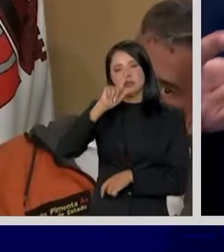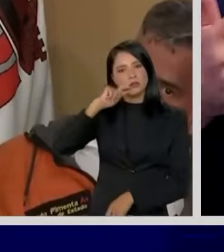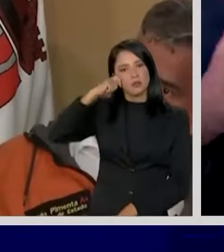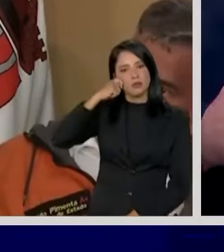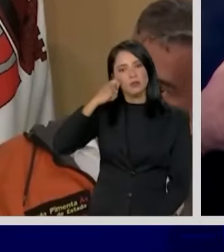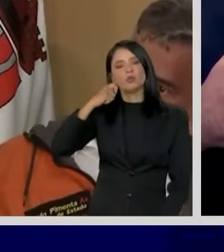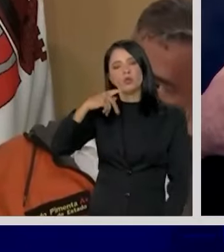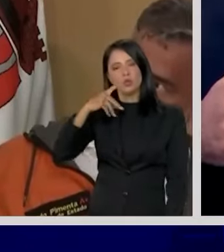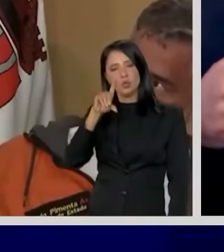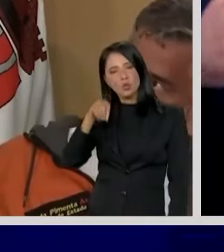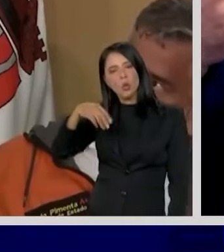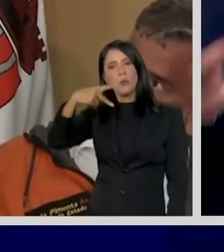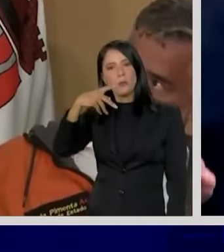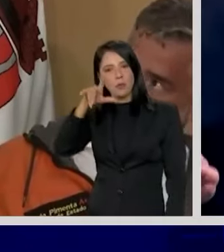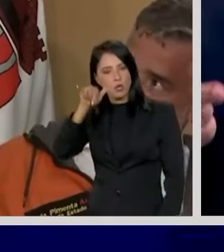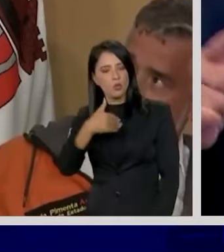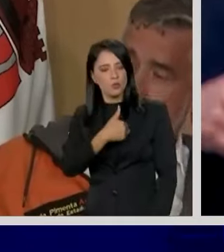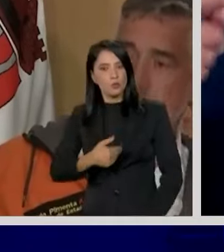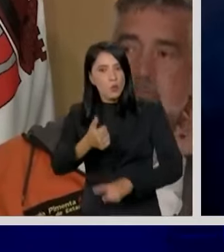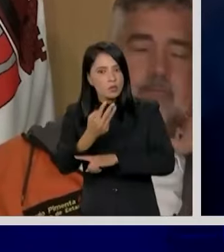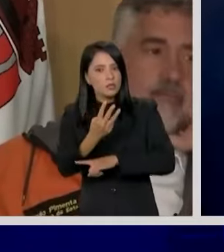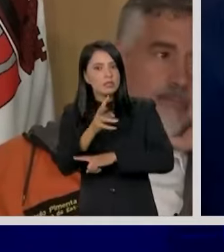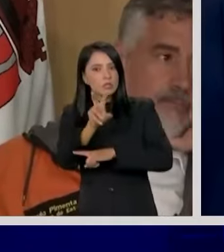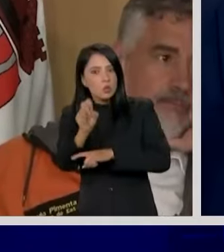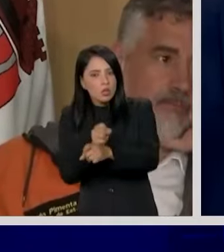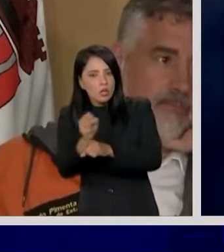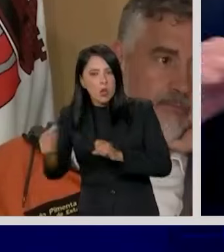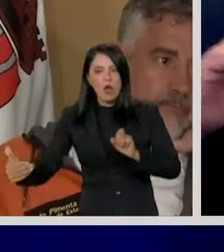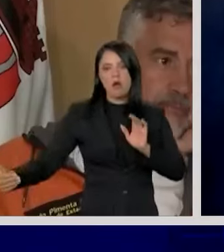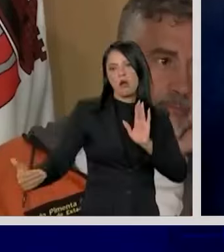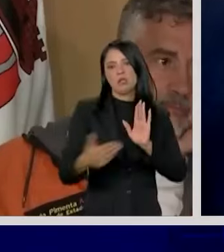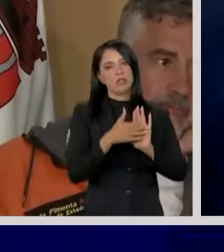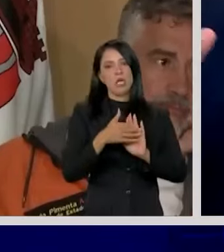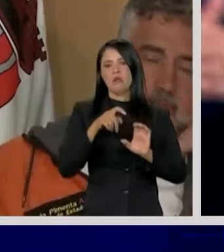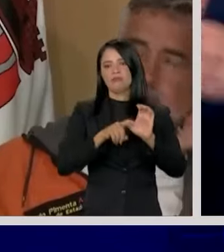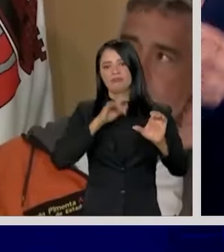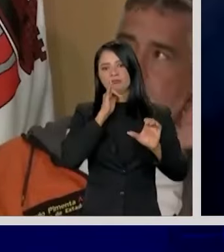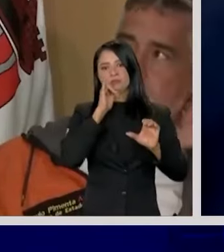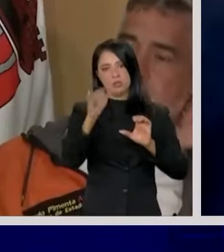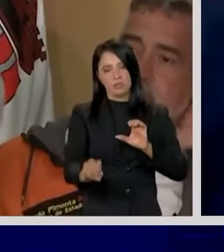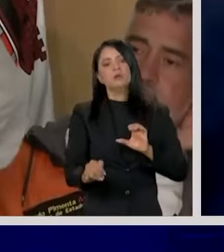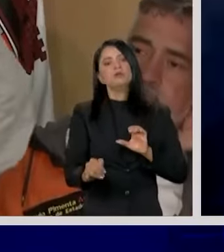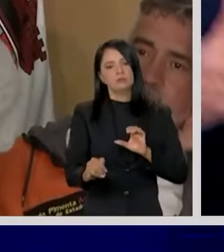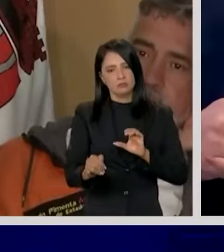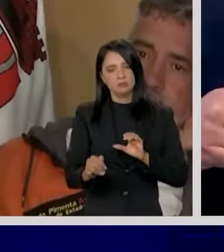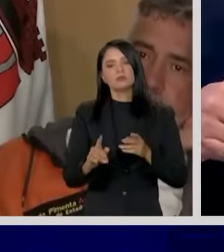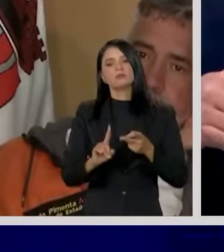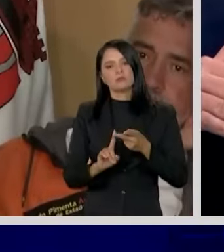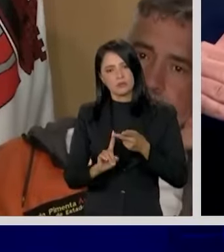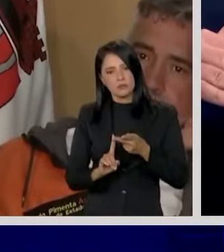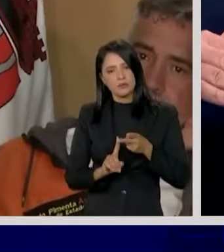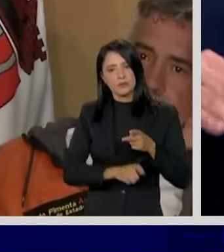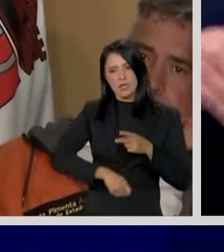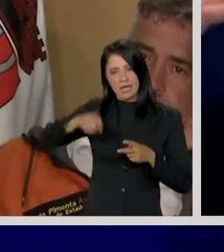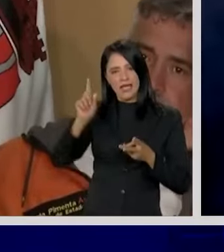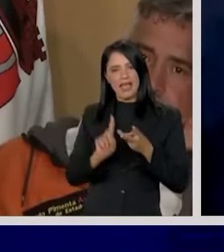foi responsável CLT. Por fazer a CLT, que o Lula não consegue modernizar. Ou seja, Marinho, é incomparável o Lula em